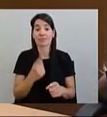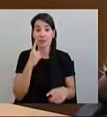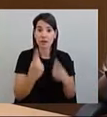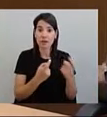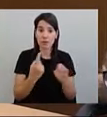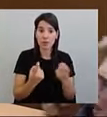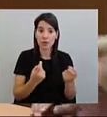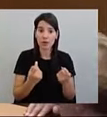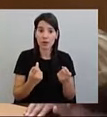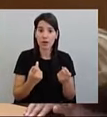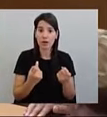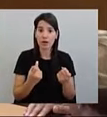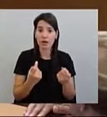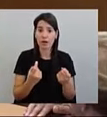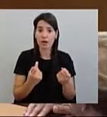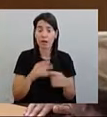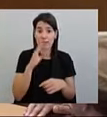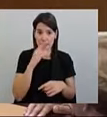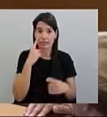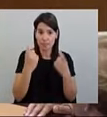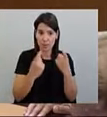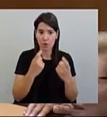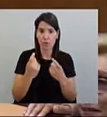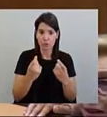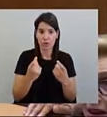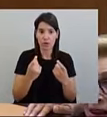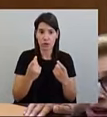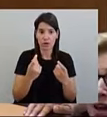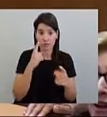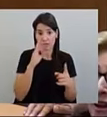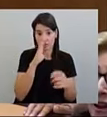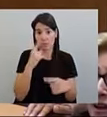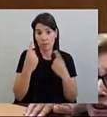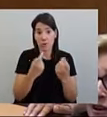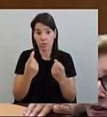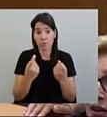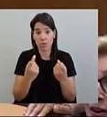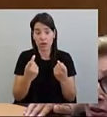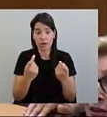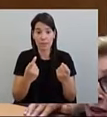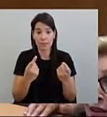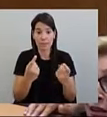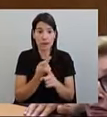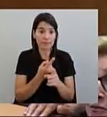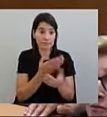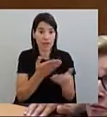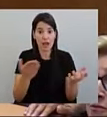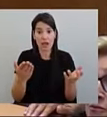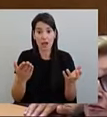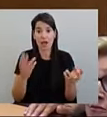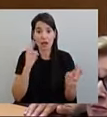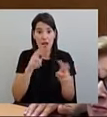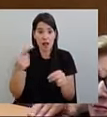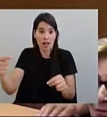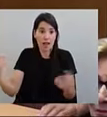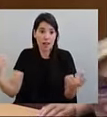roncam. Quem porcos procura até as moitas lhe roncam. Quer dizer, quem vê sombras e fantasmas em todo o lado, para onde quer que olhos estão lá as sombras e